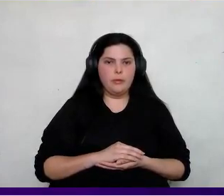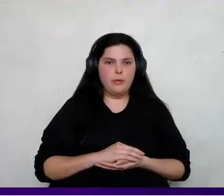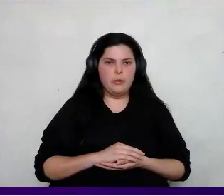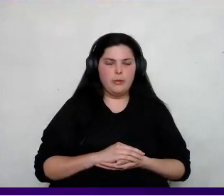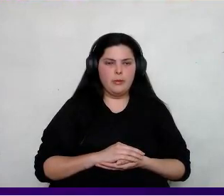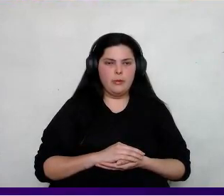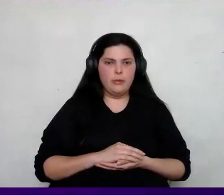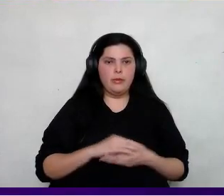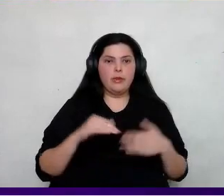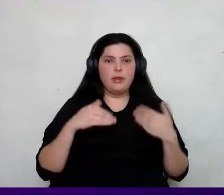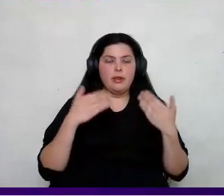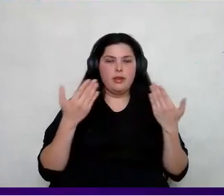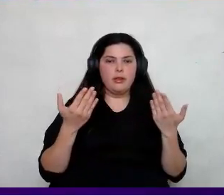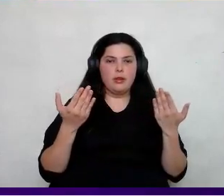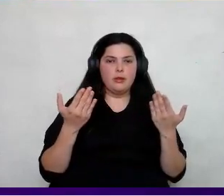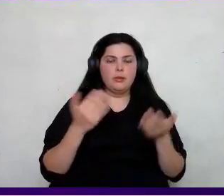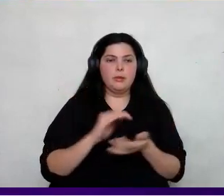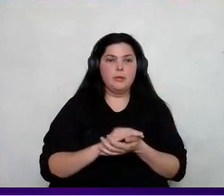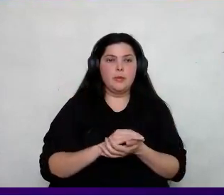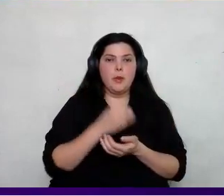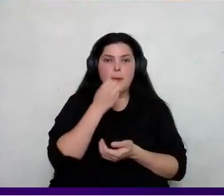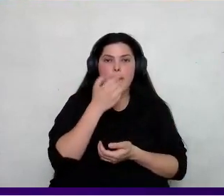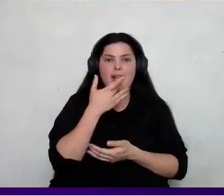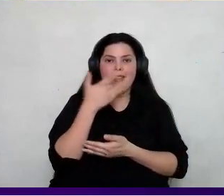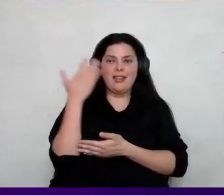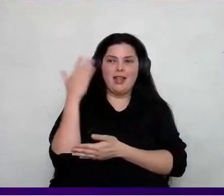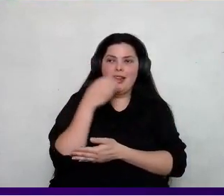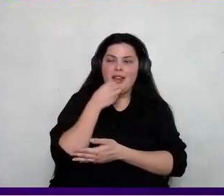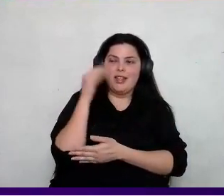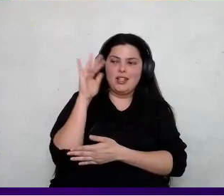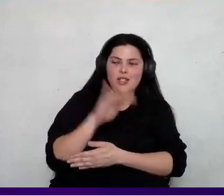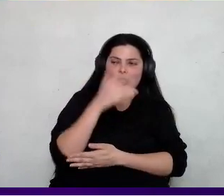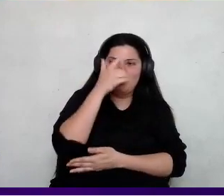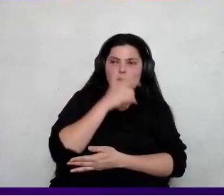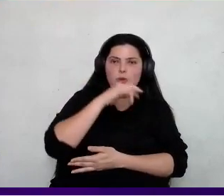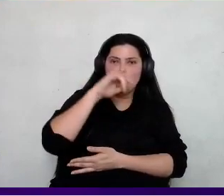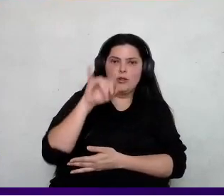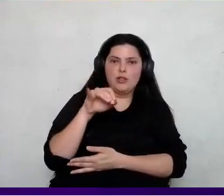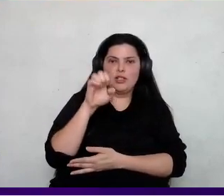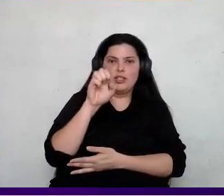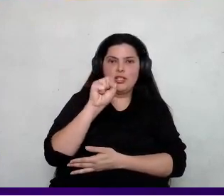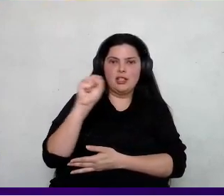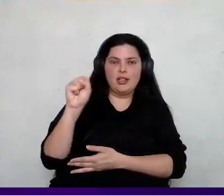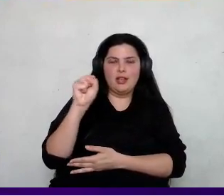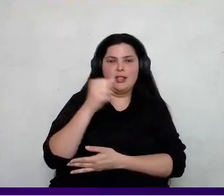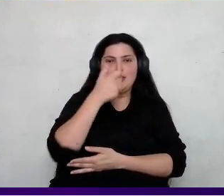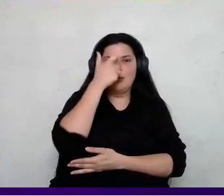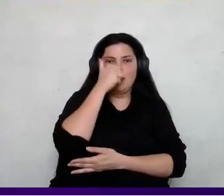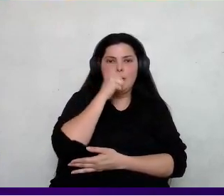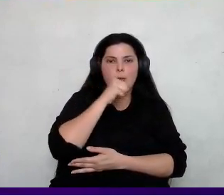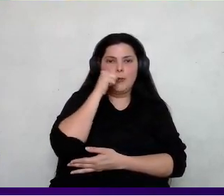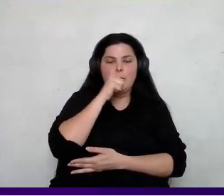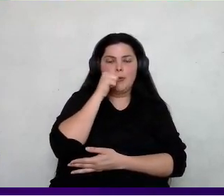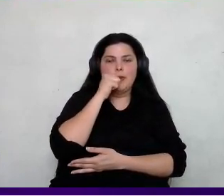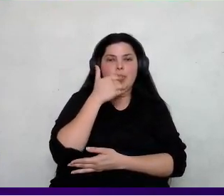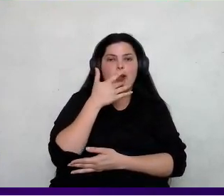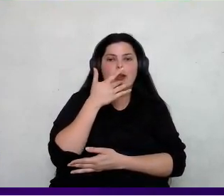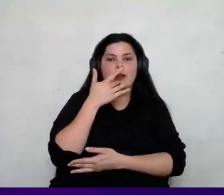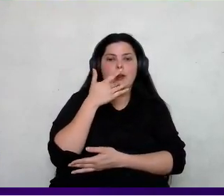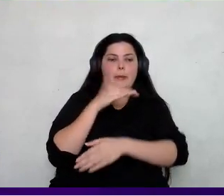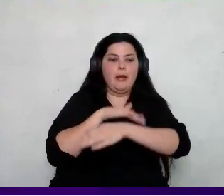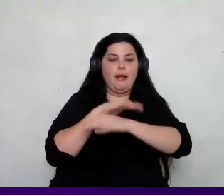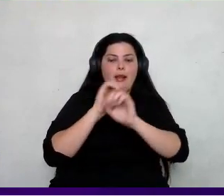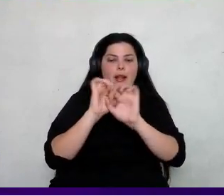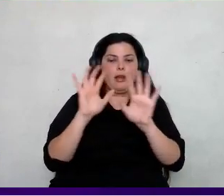Beleza. Boa tarde. Eu sou a Jess, eu sou uma mulher de pele clara, de cabelo